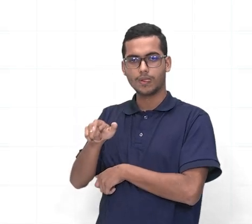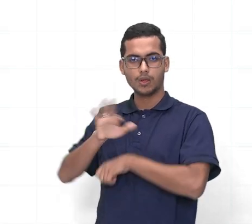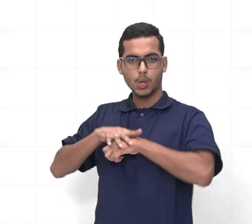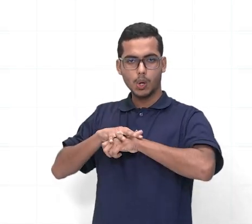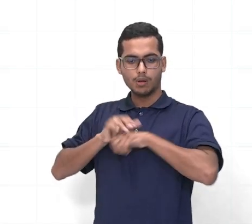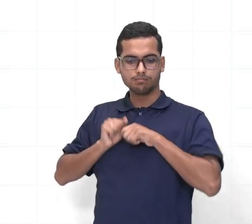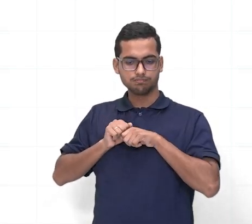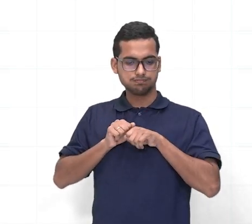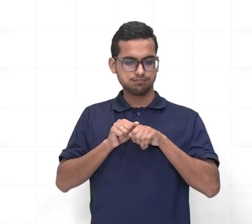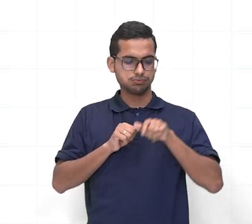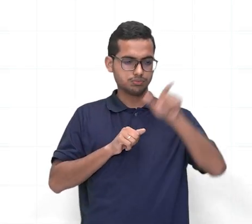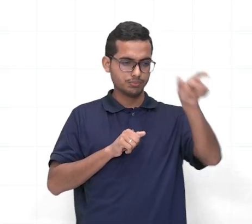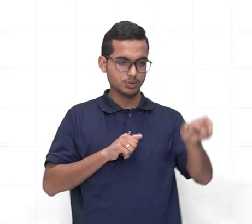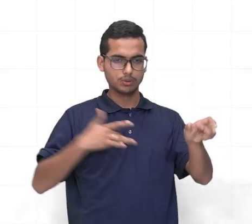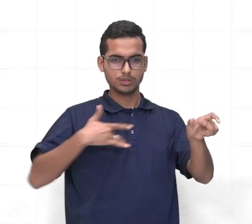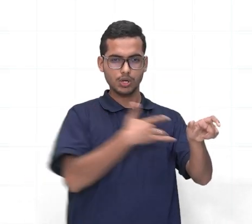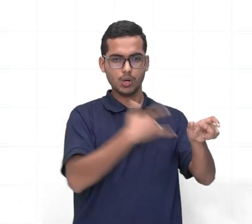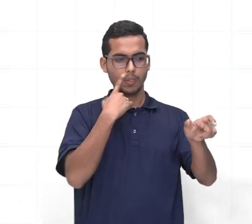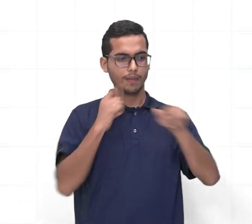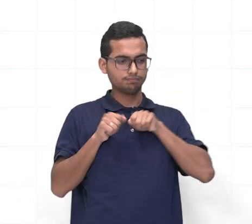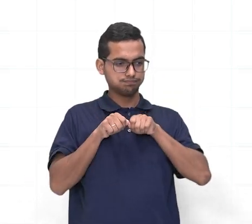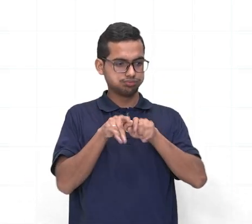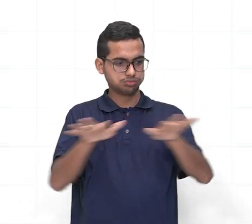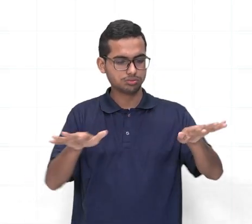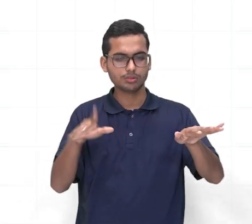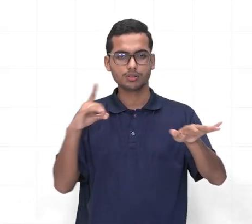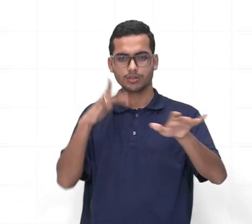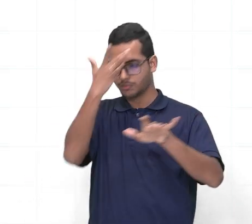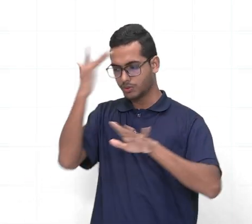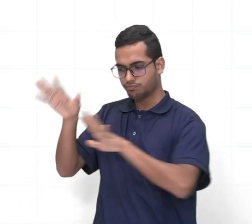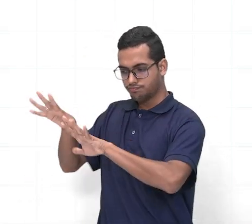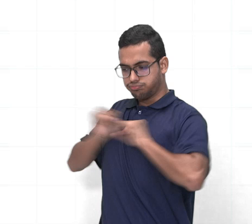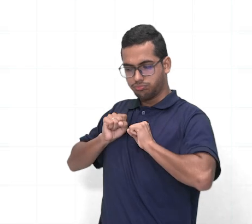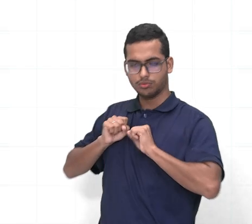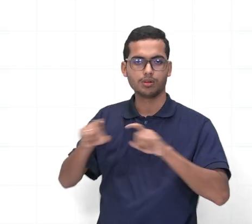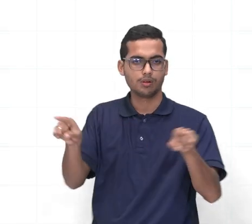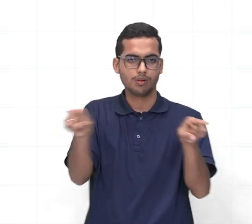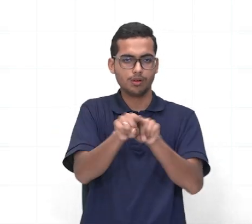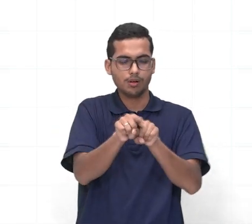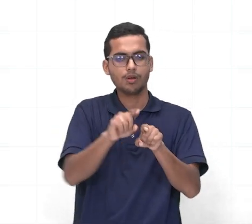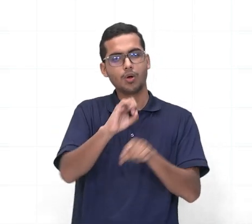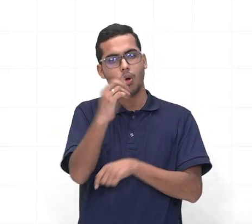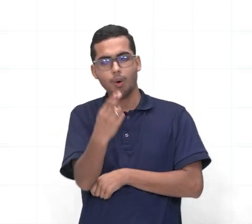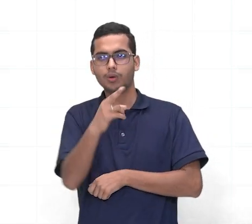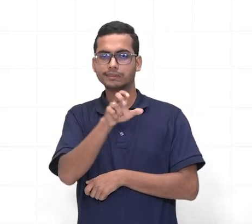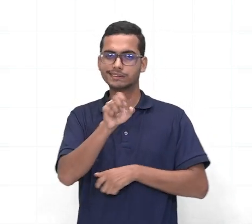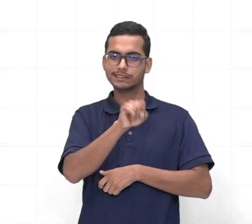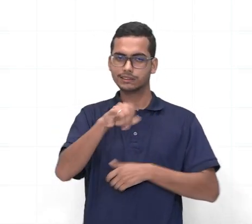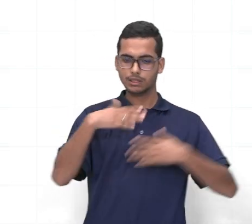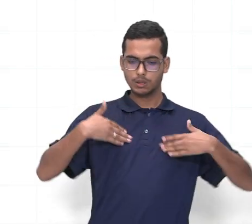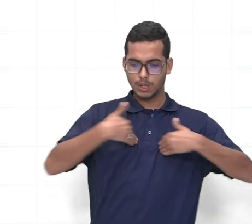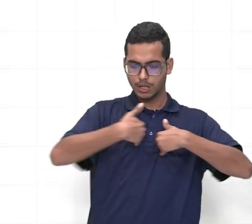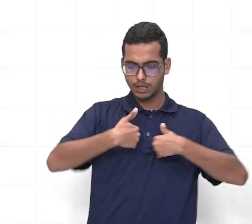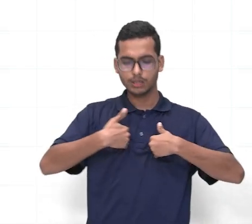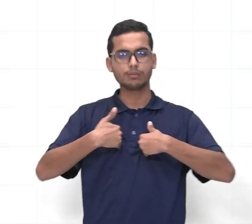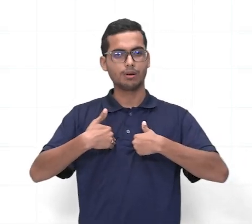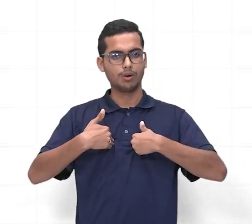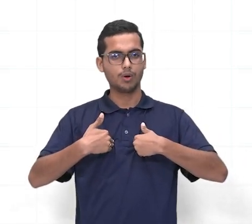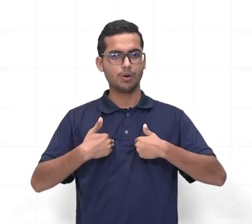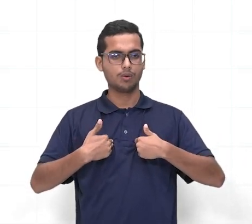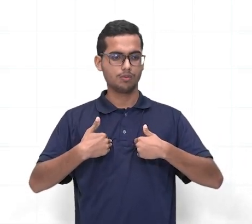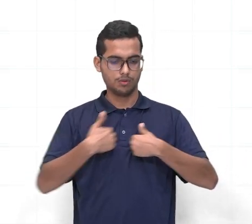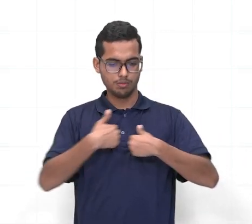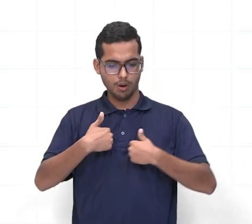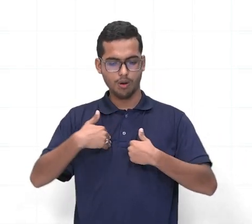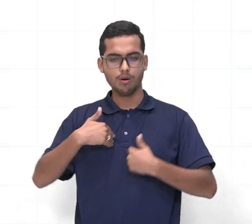é através de pessoa doente para o animal ou do animal para a pessoa,